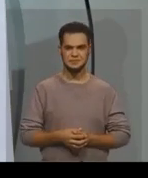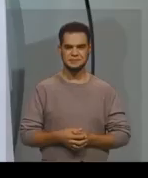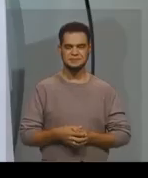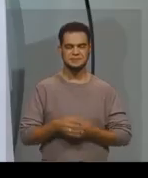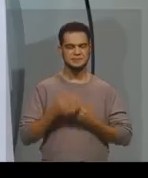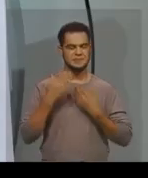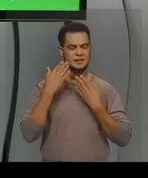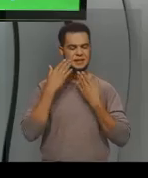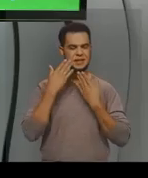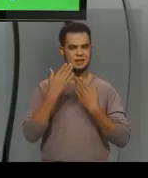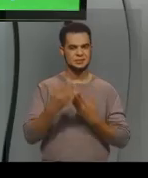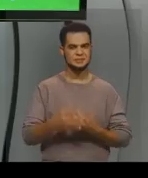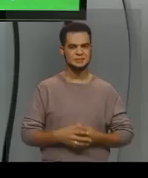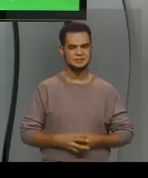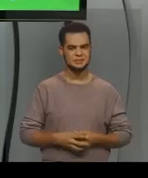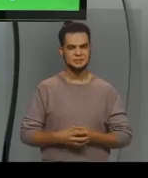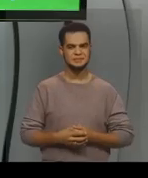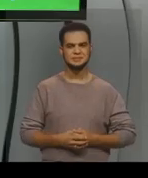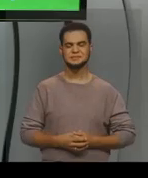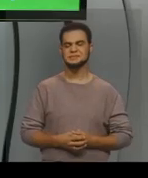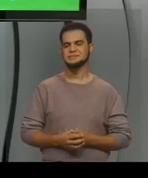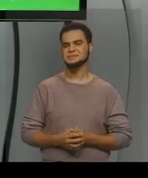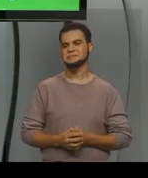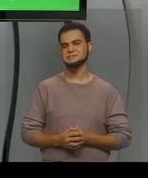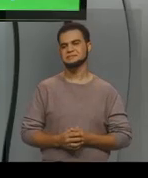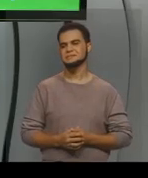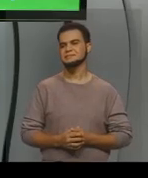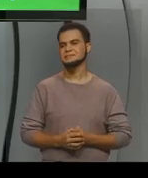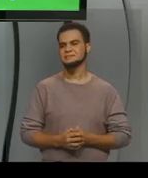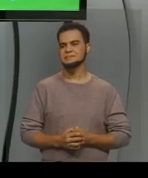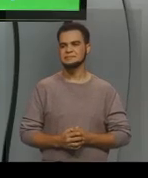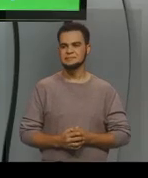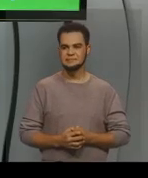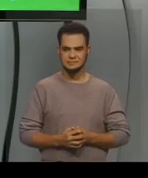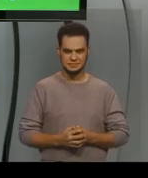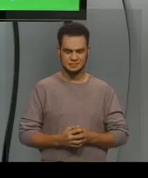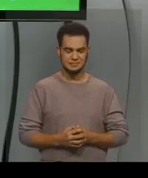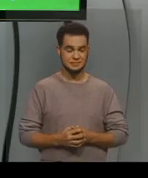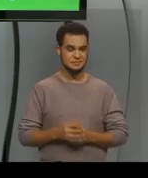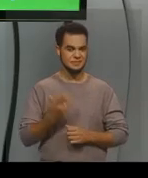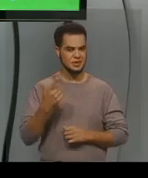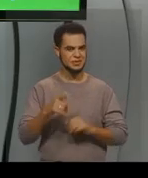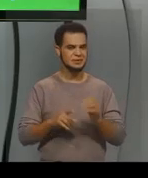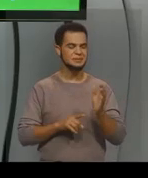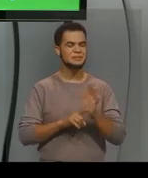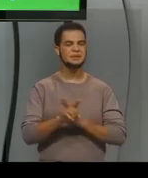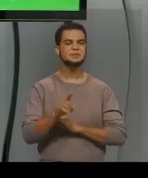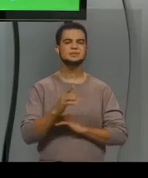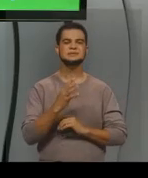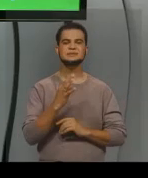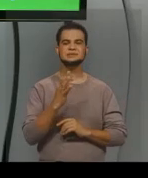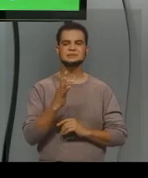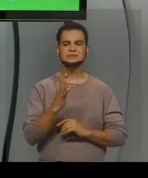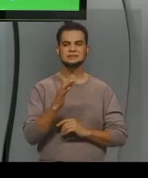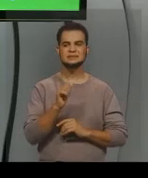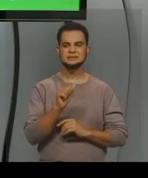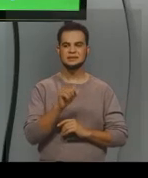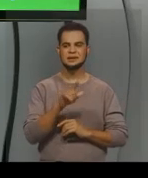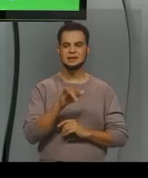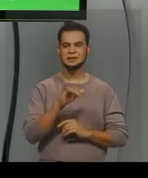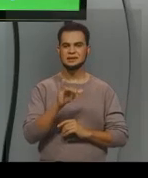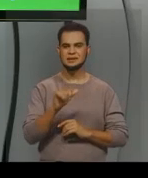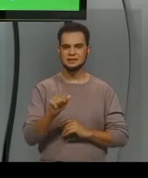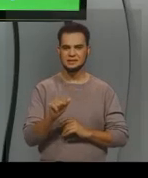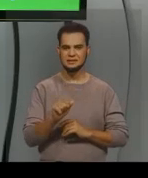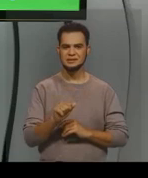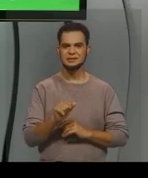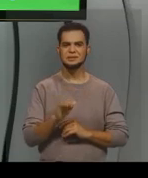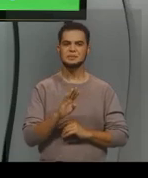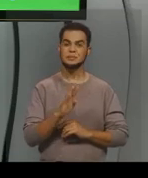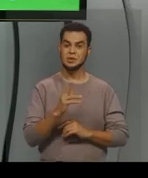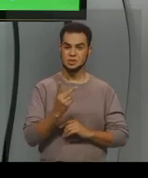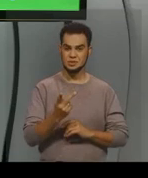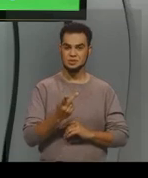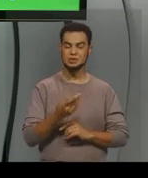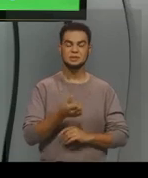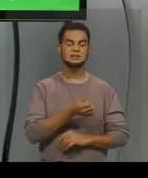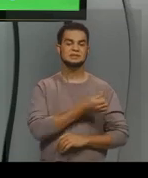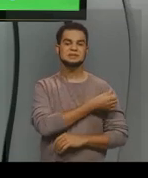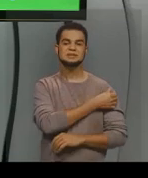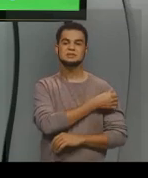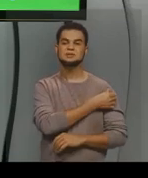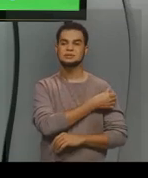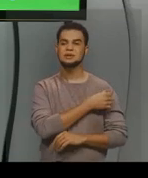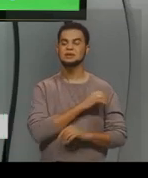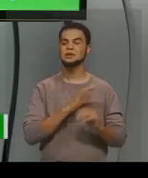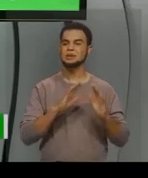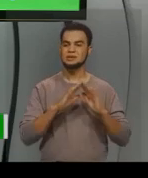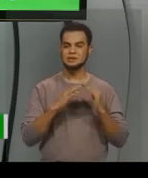Obrigado. Nossa próxima pergunta agora veio da Thalia Caroline, de Belo Horizonte, do 6º ano, da Escola